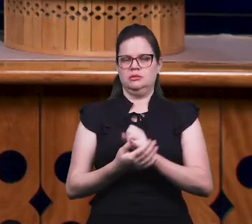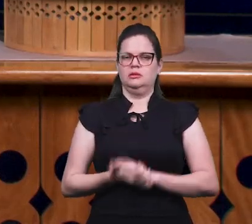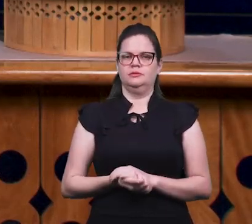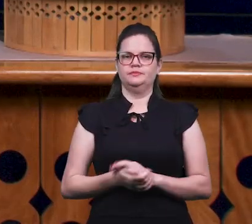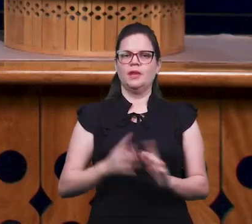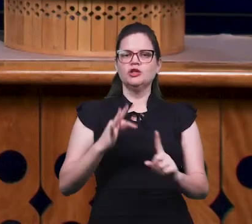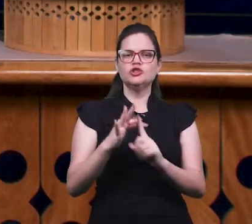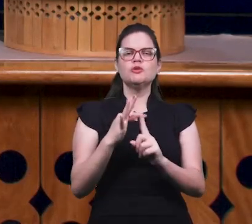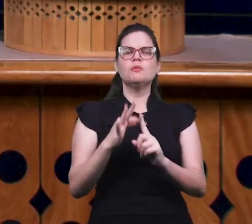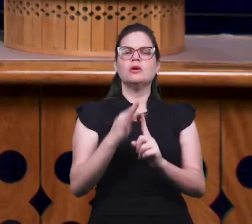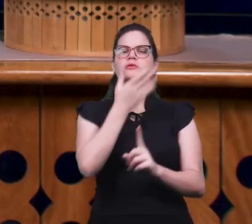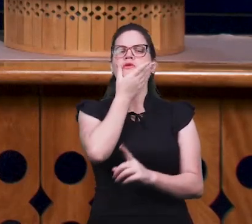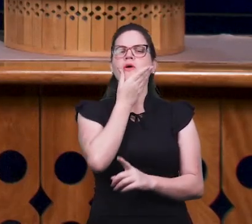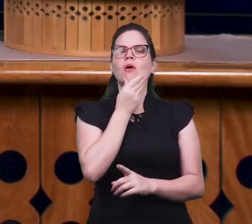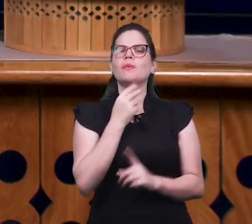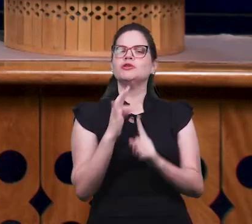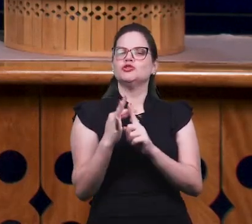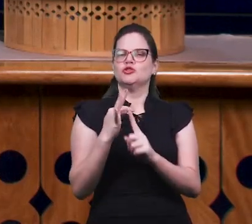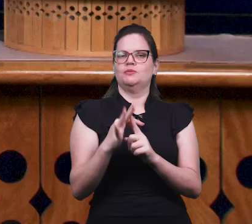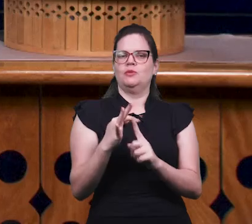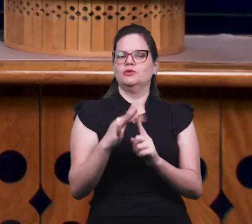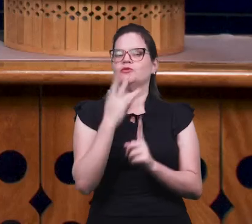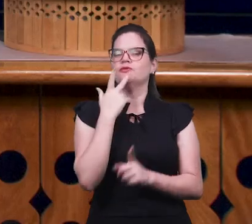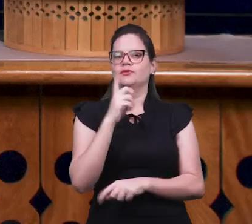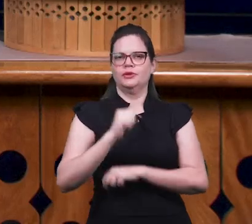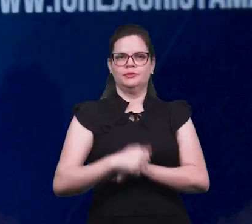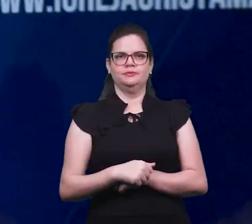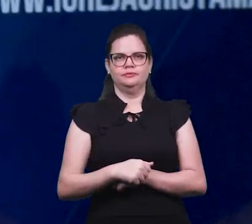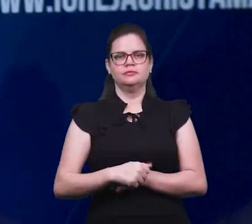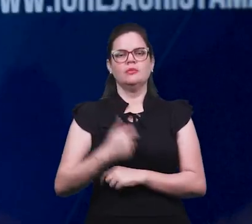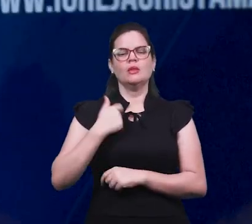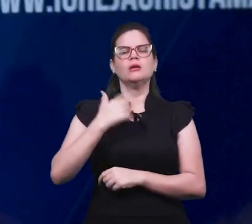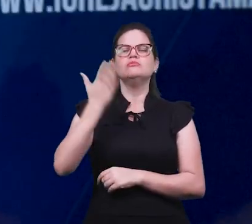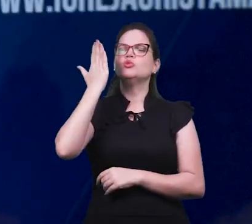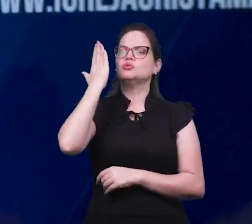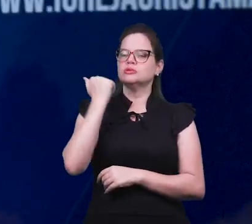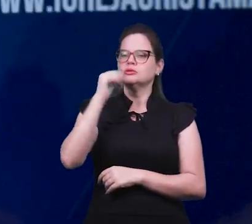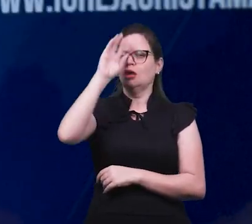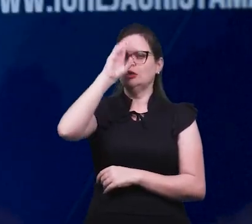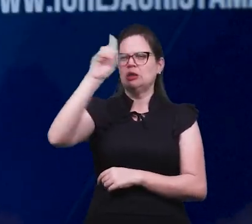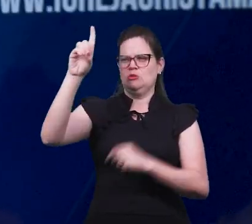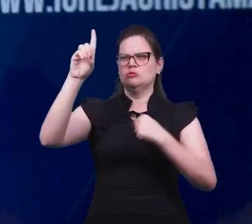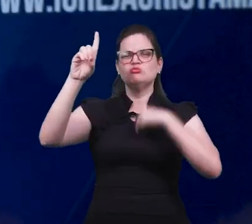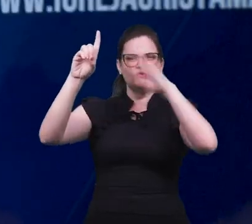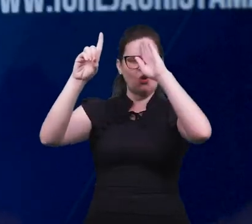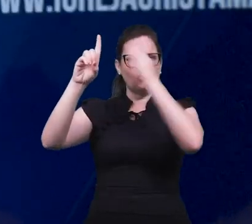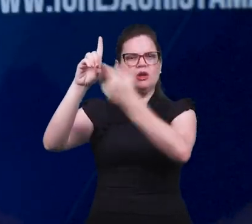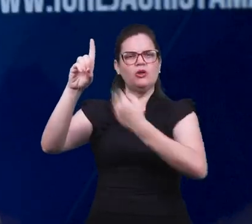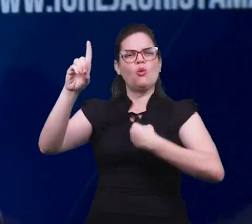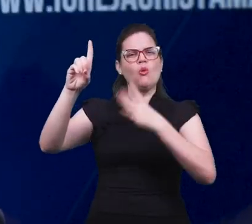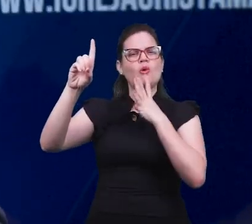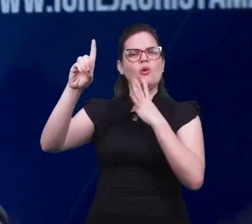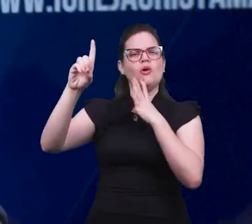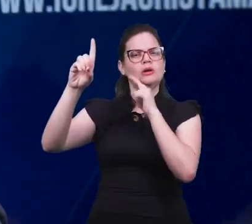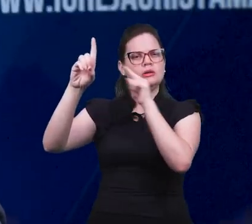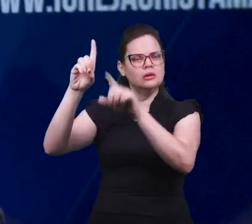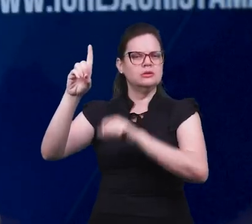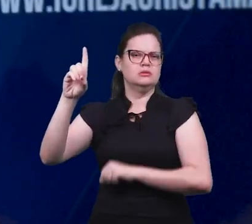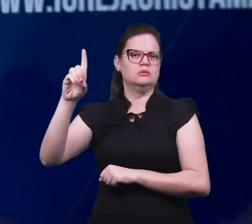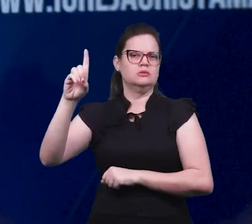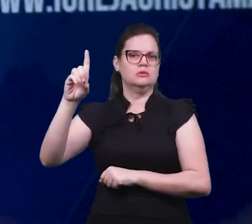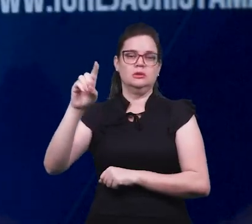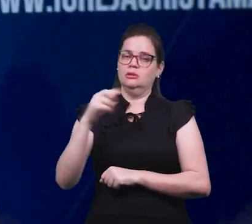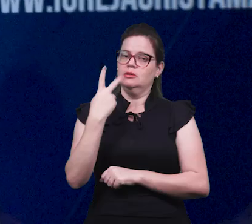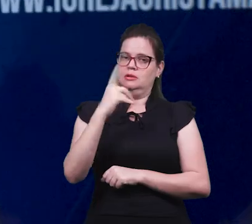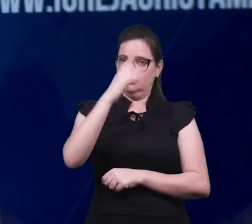Timóteo, ele falava bem assim, o apóstolo Paulo a Timóteo diz assim, eu sei em quem tenho crido. Então isso é importante, você firmar sua